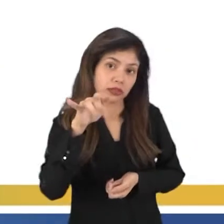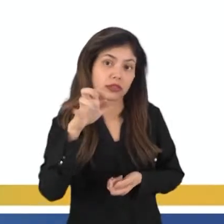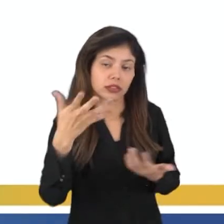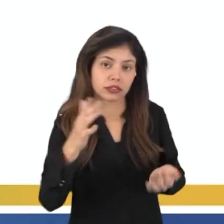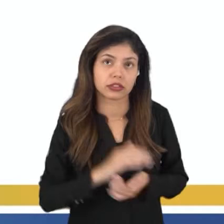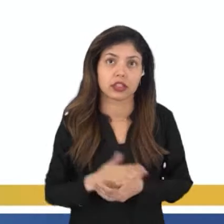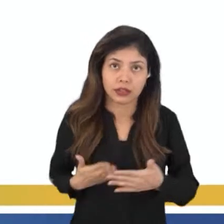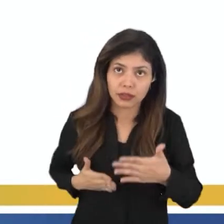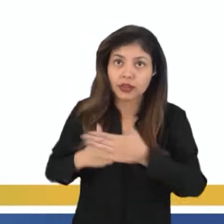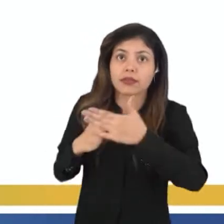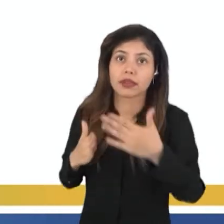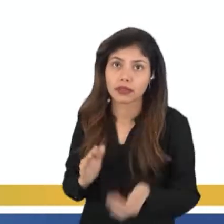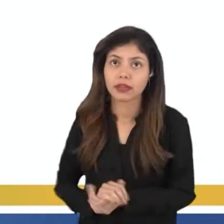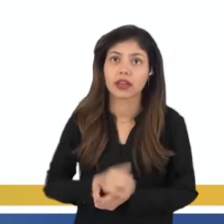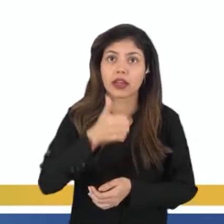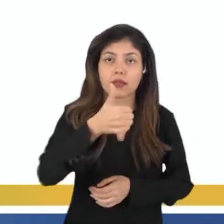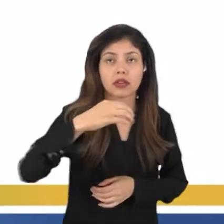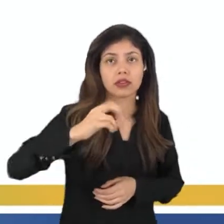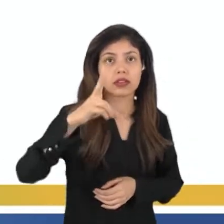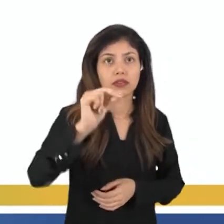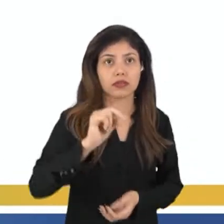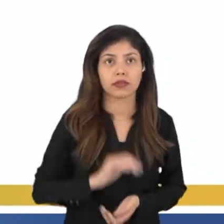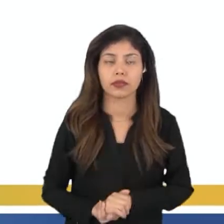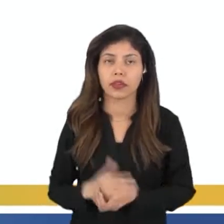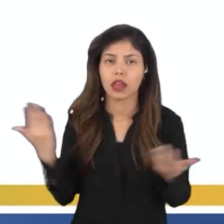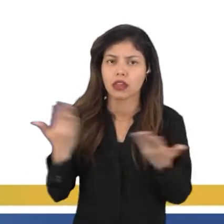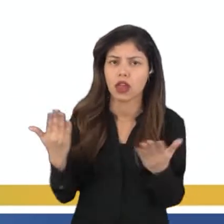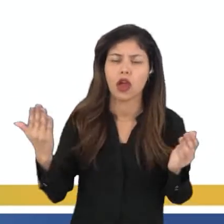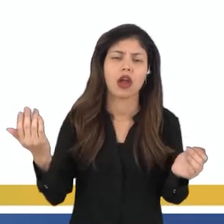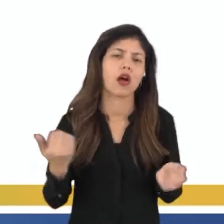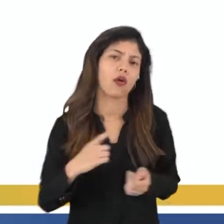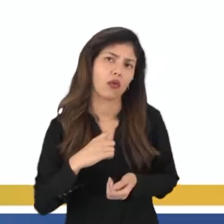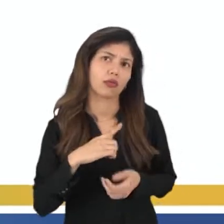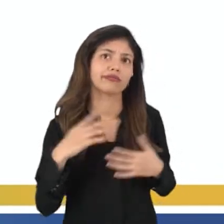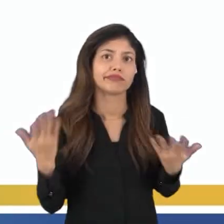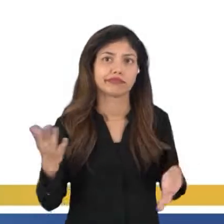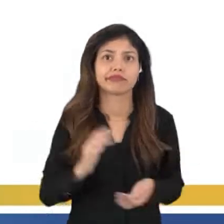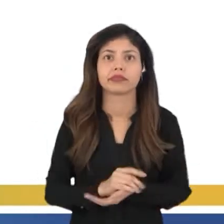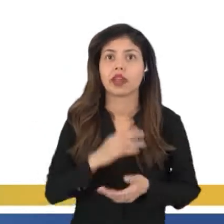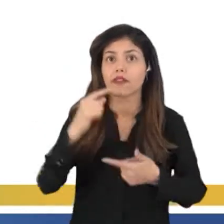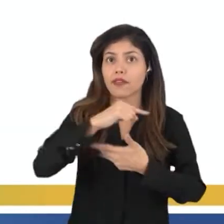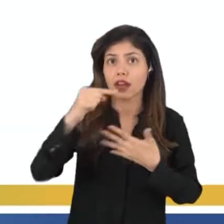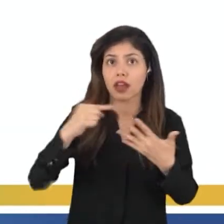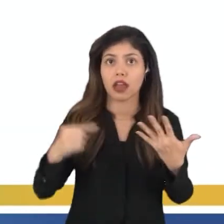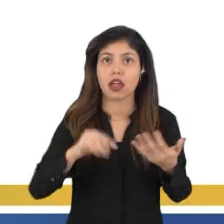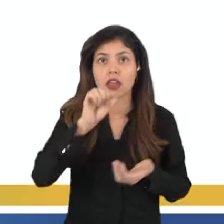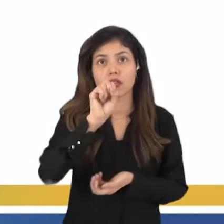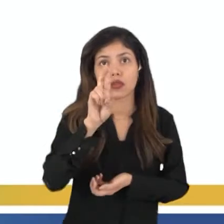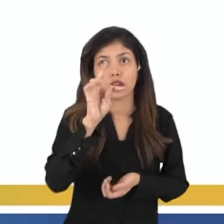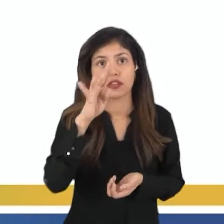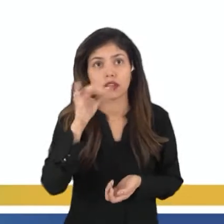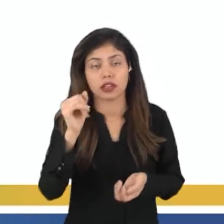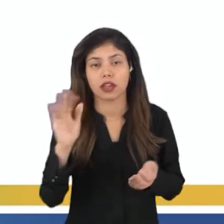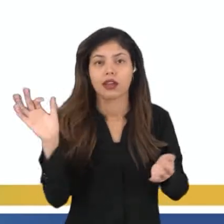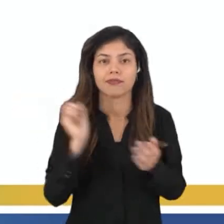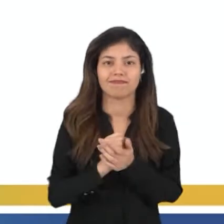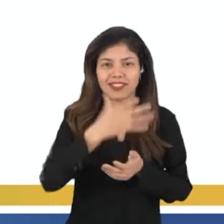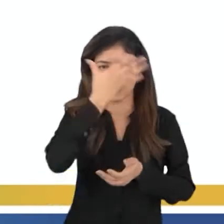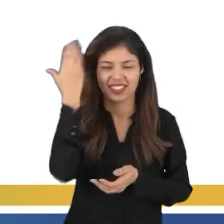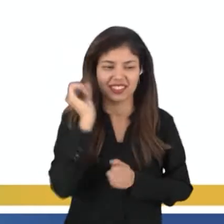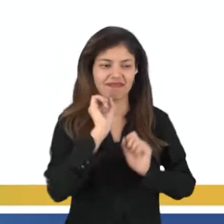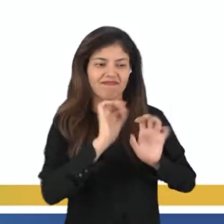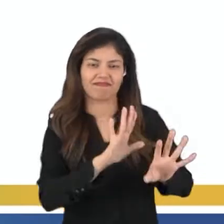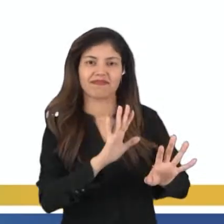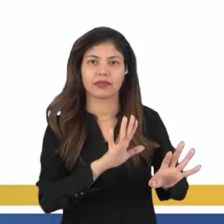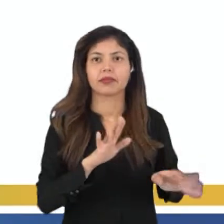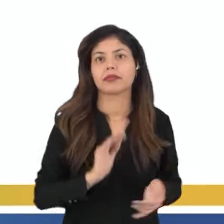que não impediu que, em 1950 até os dias atuais, várias delas fossem sucateadas e abandonadas,